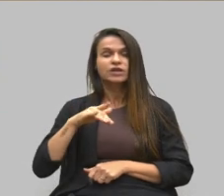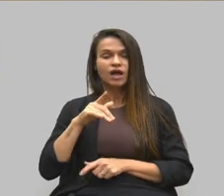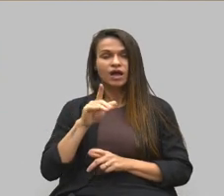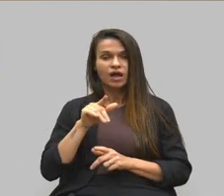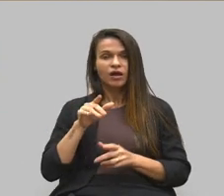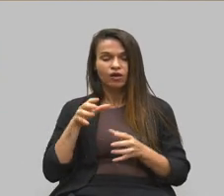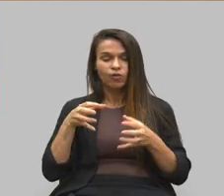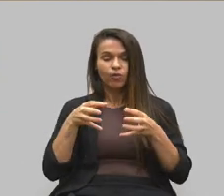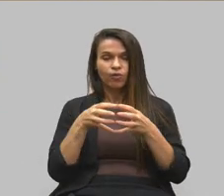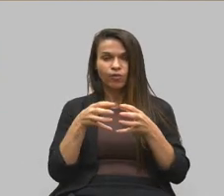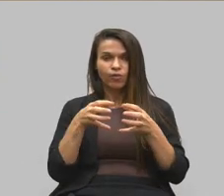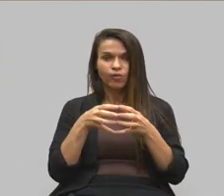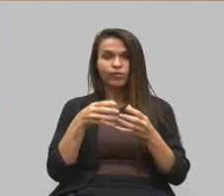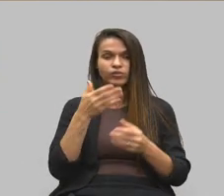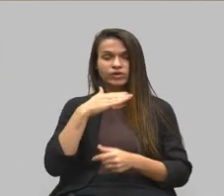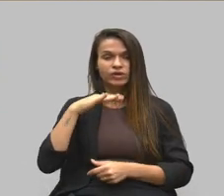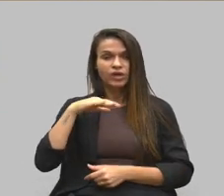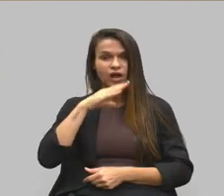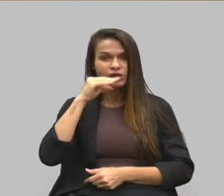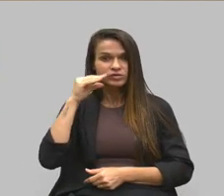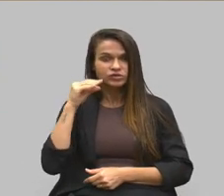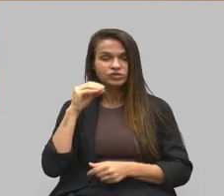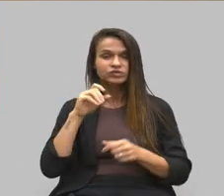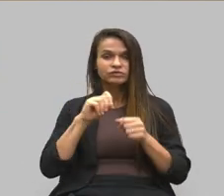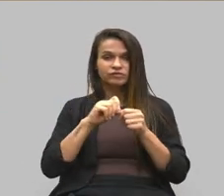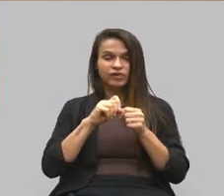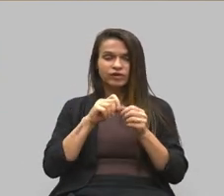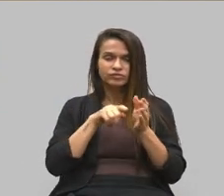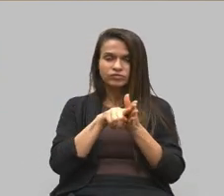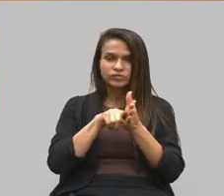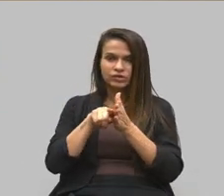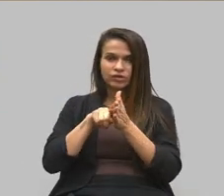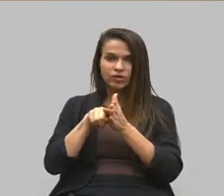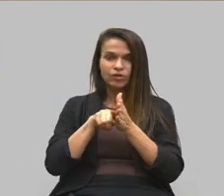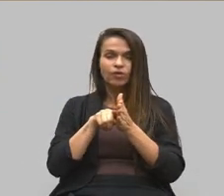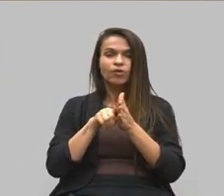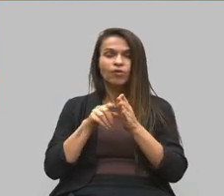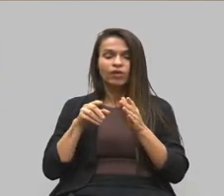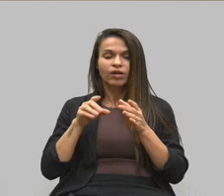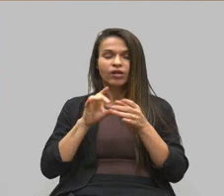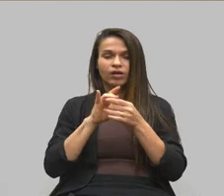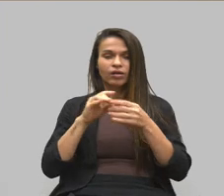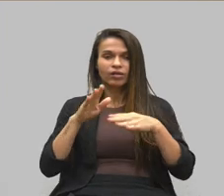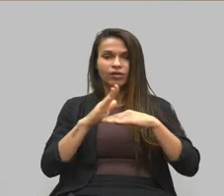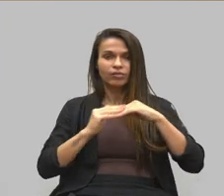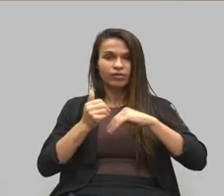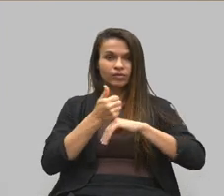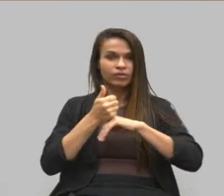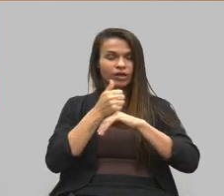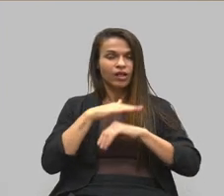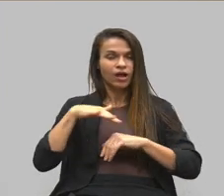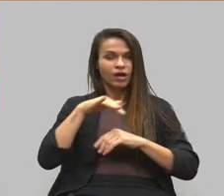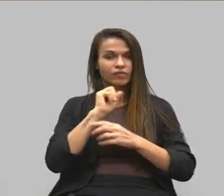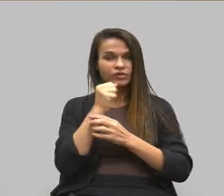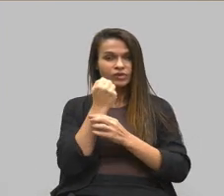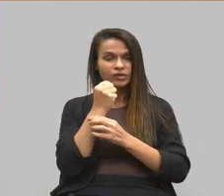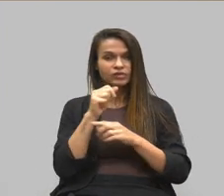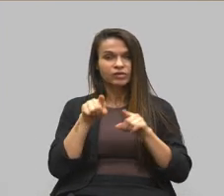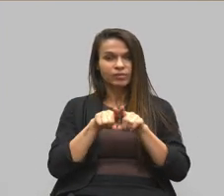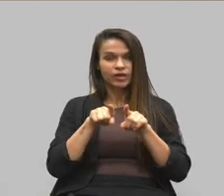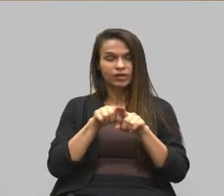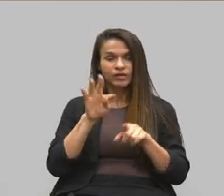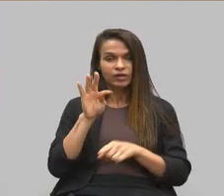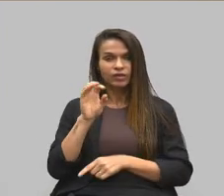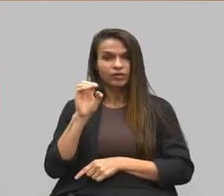e adolescentes que havia sido feito um levantamento Por parte dos profissionais da área da fisioterapia e da terapia ocupacional com